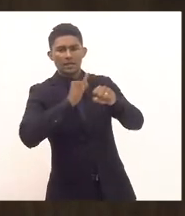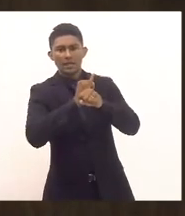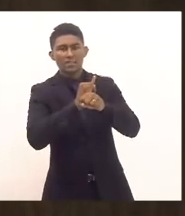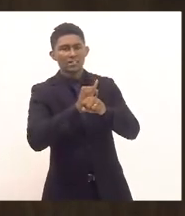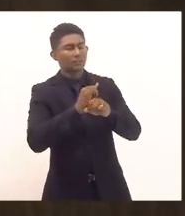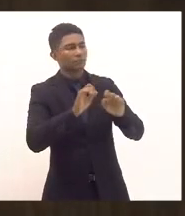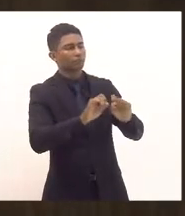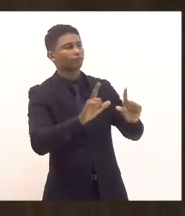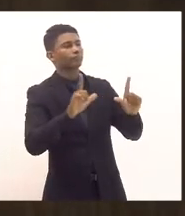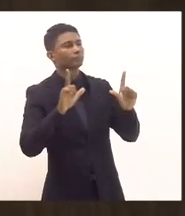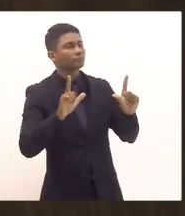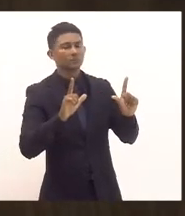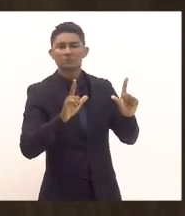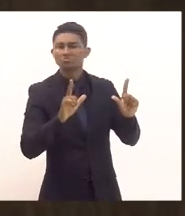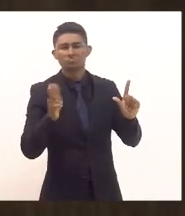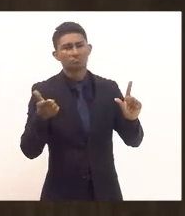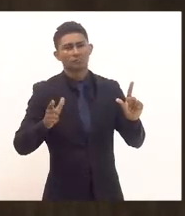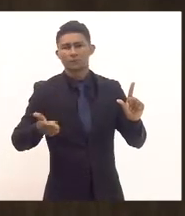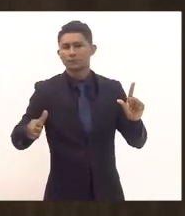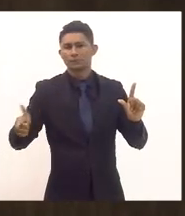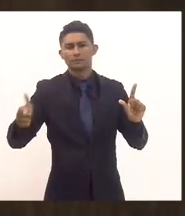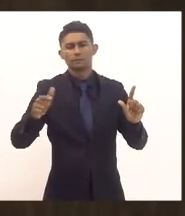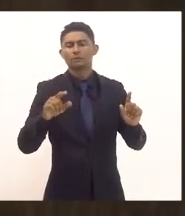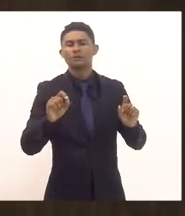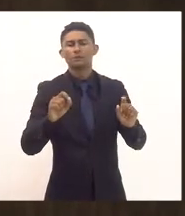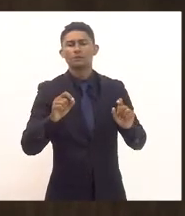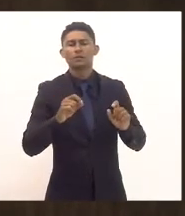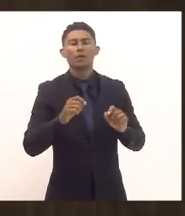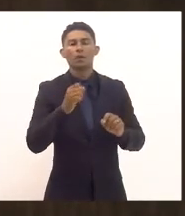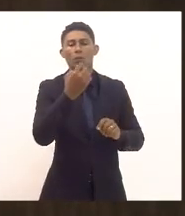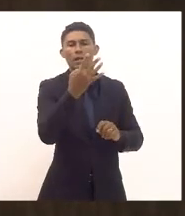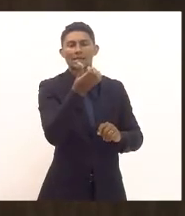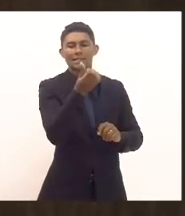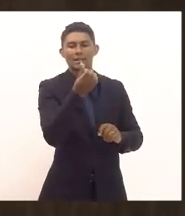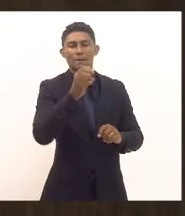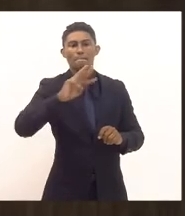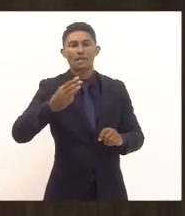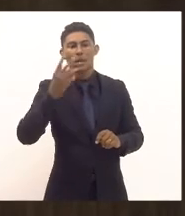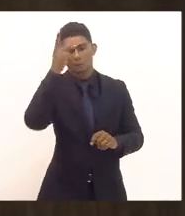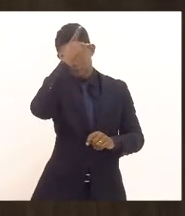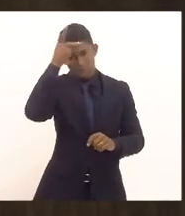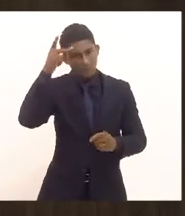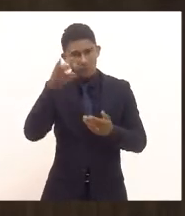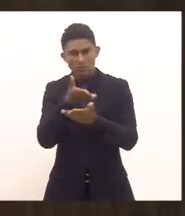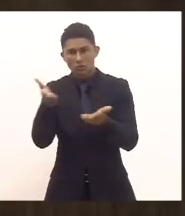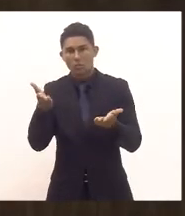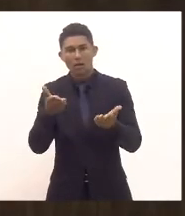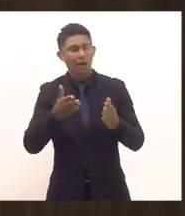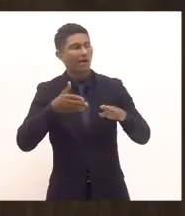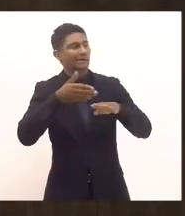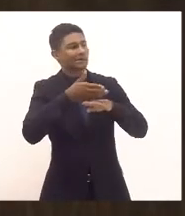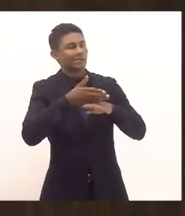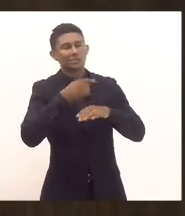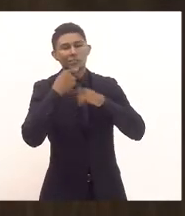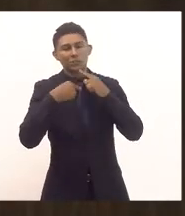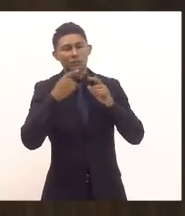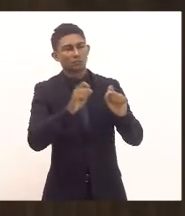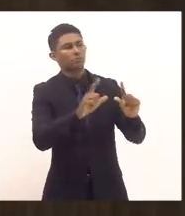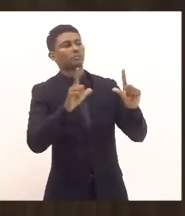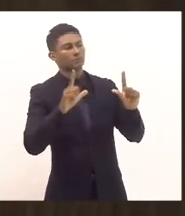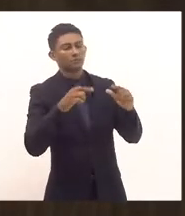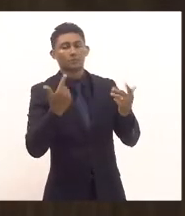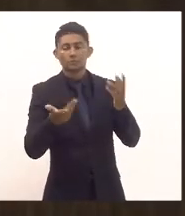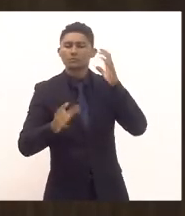né se ou seja 46 milhões de pessoas sem acesso o rádio ainda é um